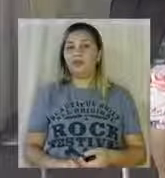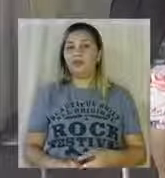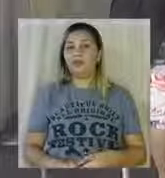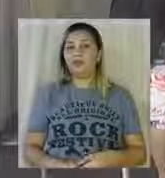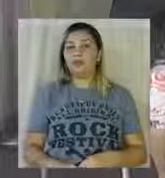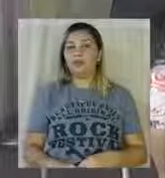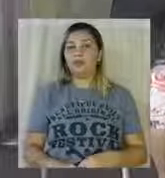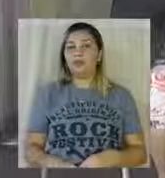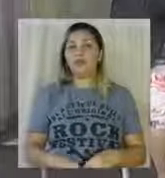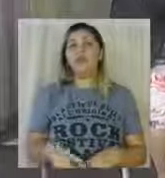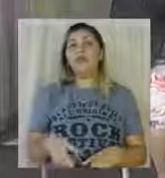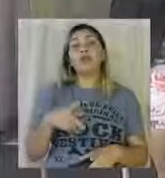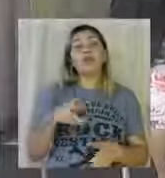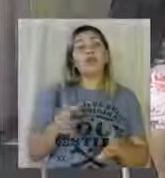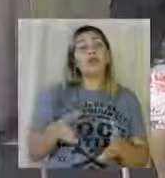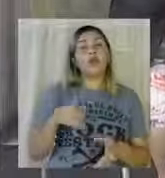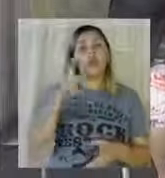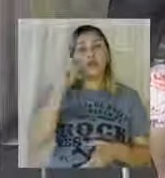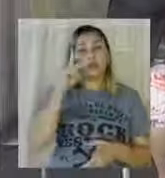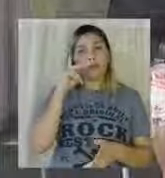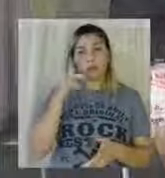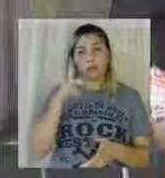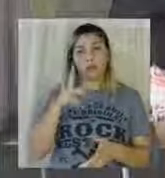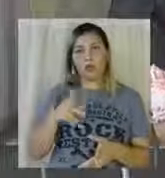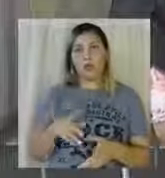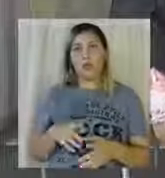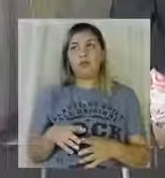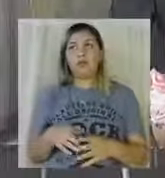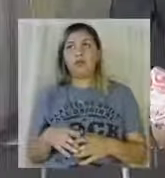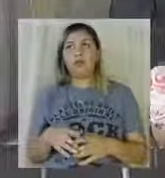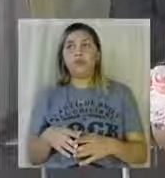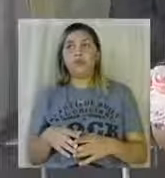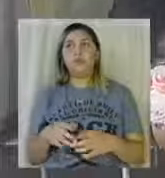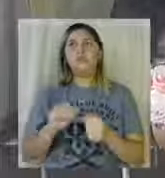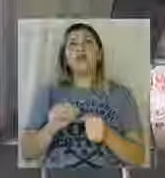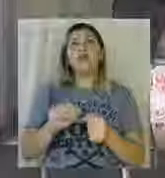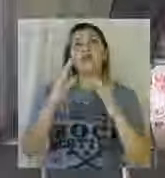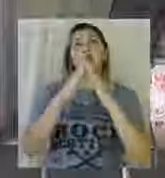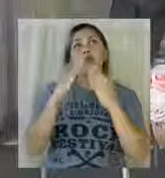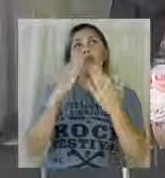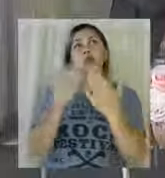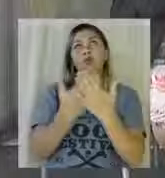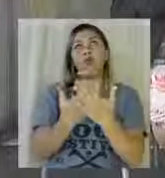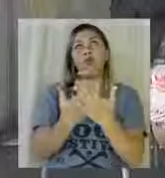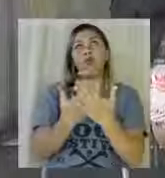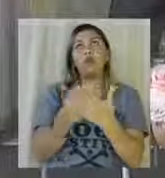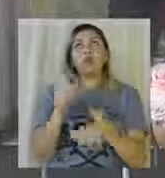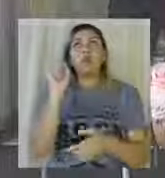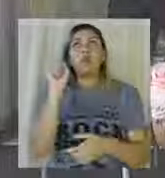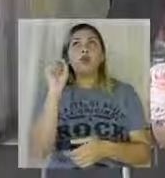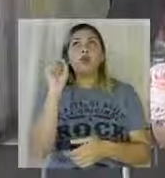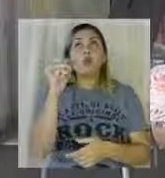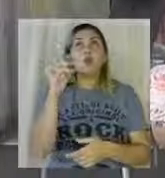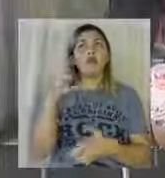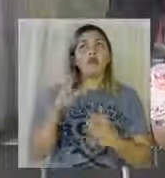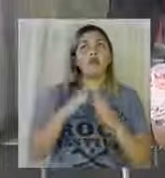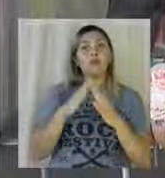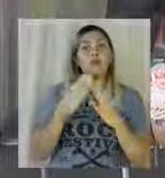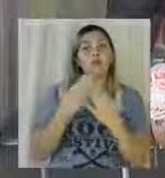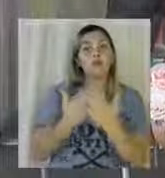você pudesse fazer uma escola, construir uma escola, qual é a escola do teu sonho? A escola que você gostaria